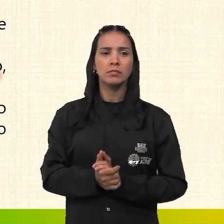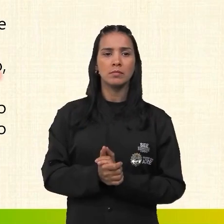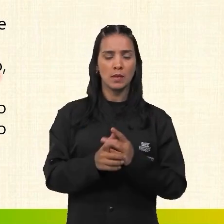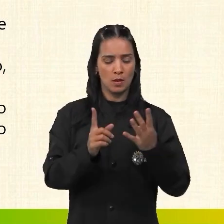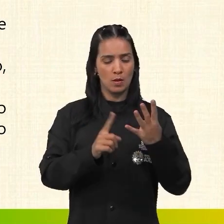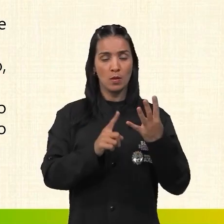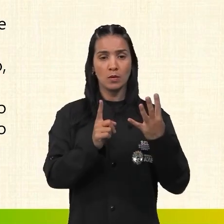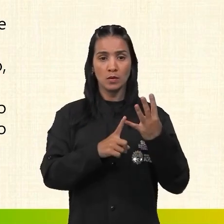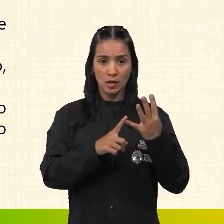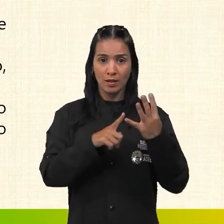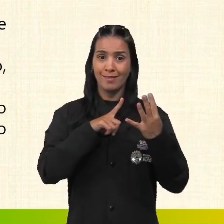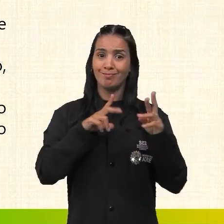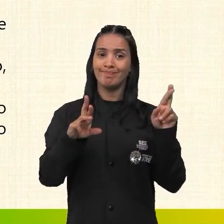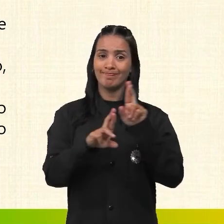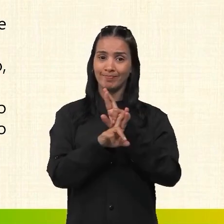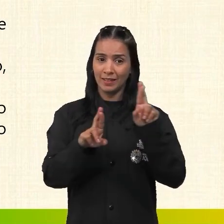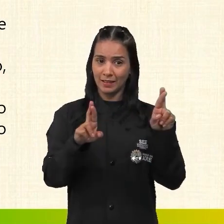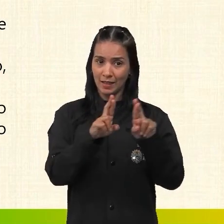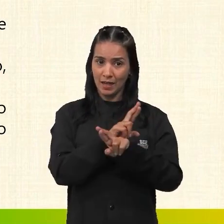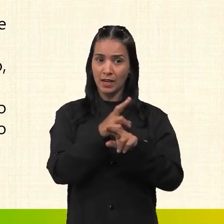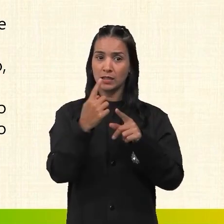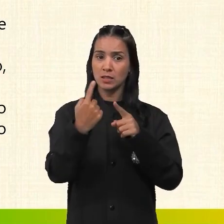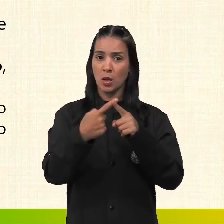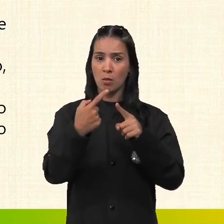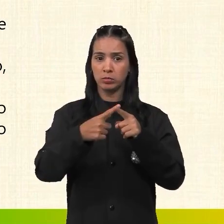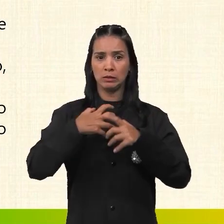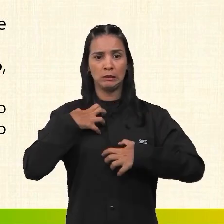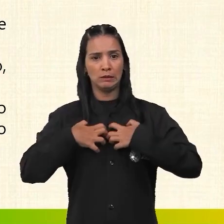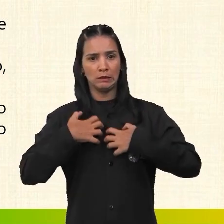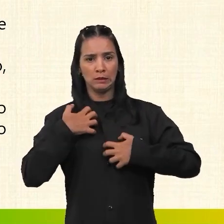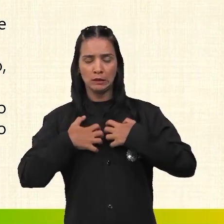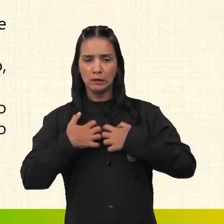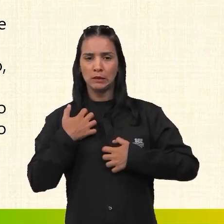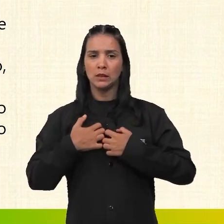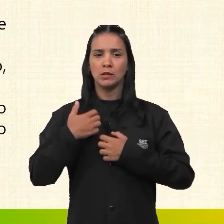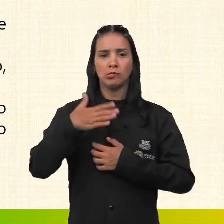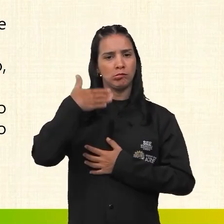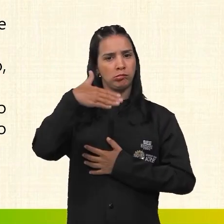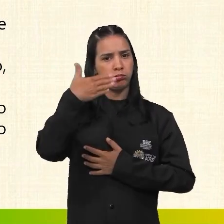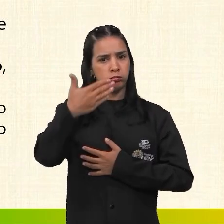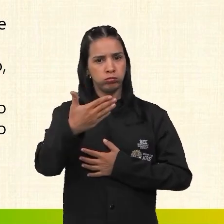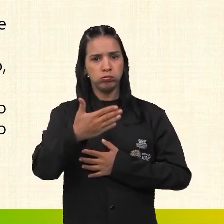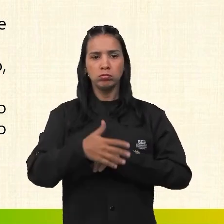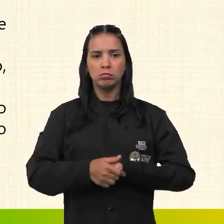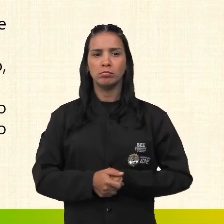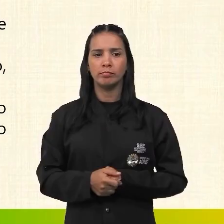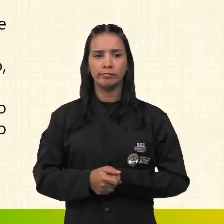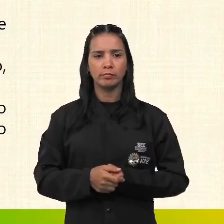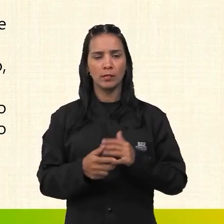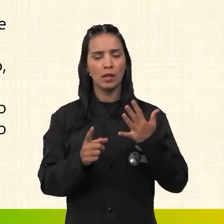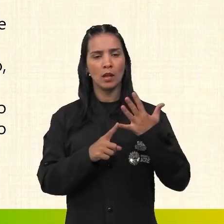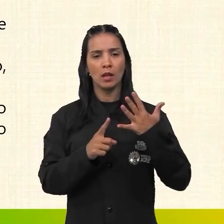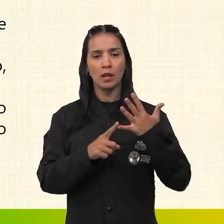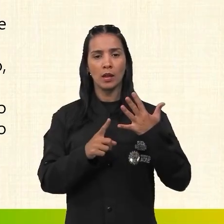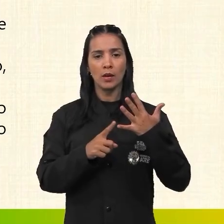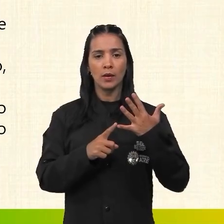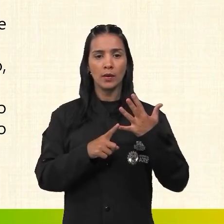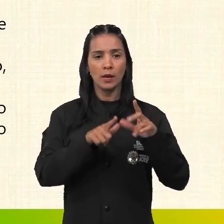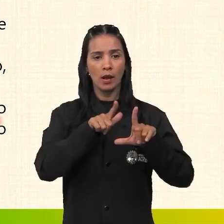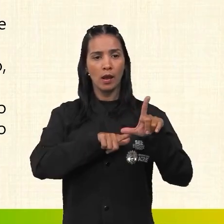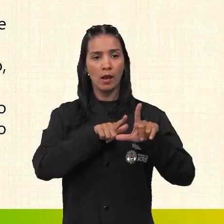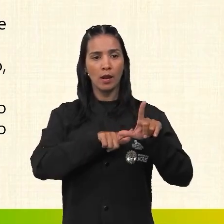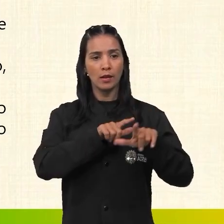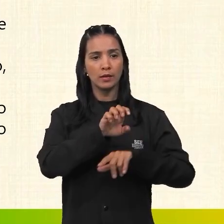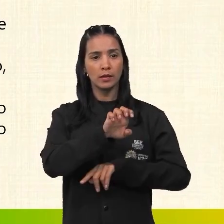estar furioso, pois where significa quando. E letra E, o pronome interrogativo